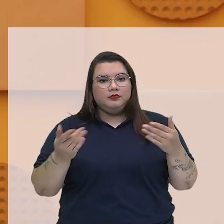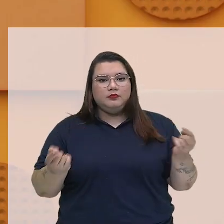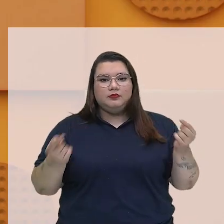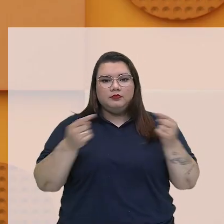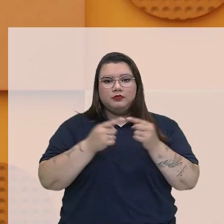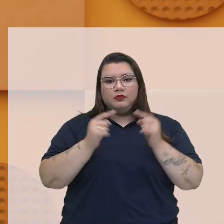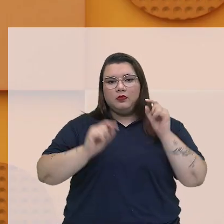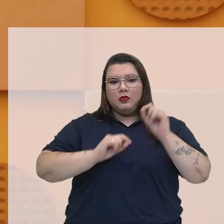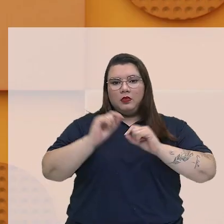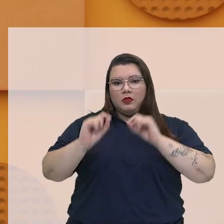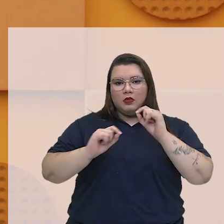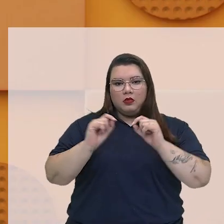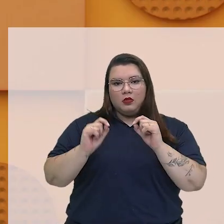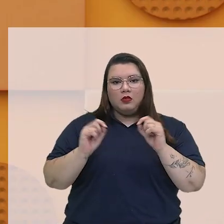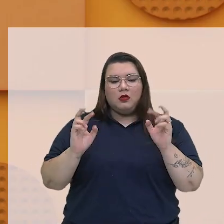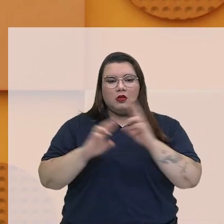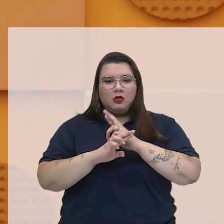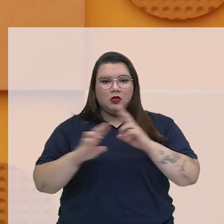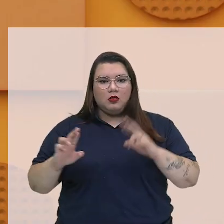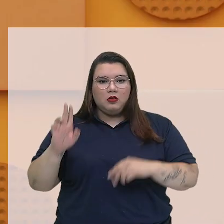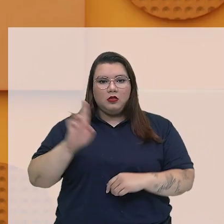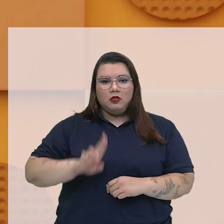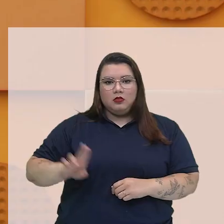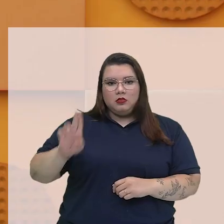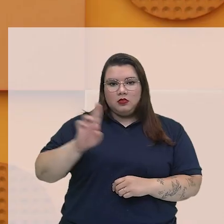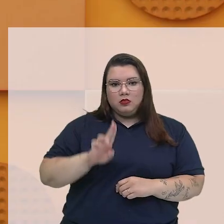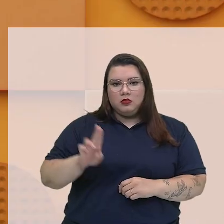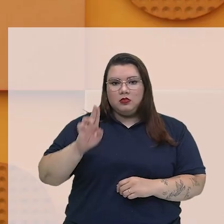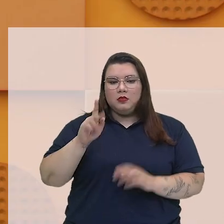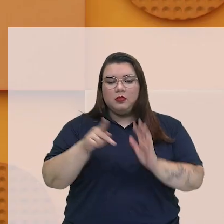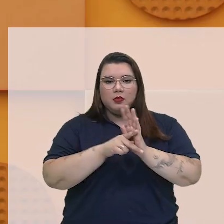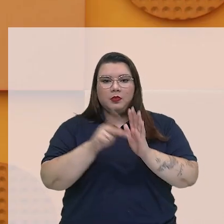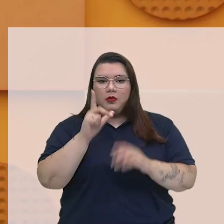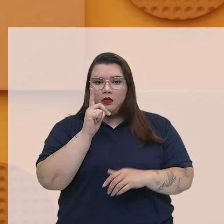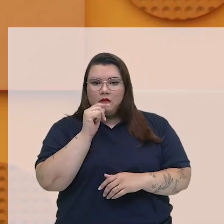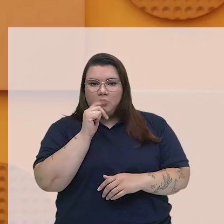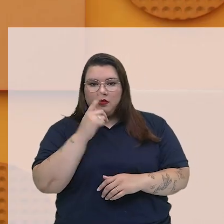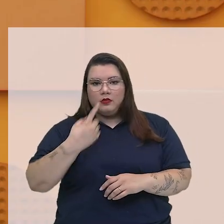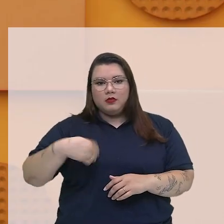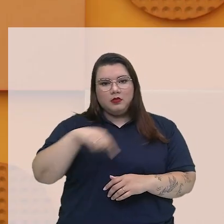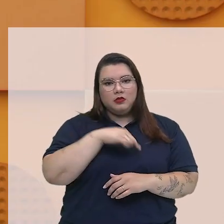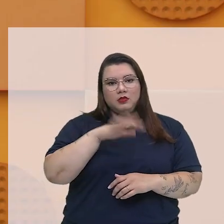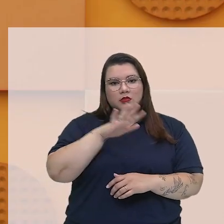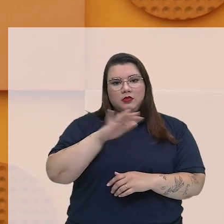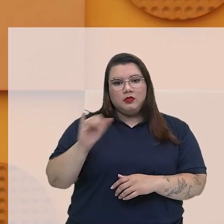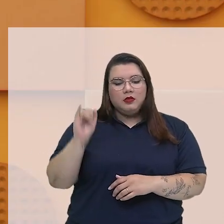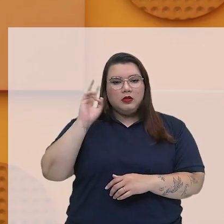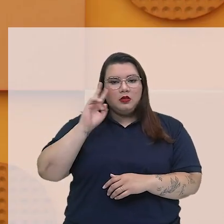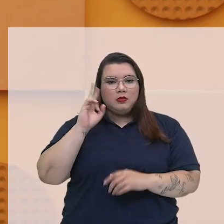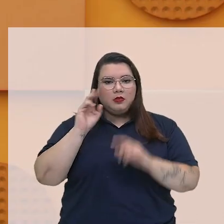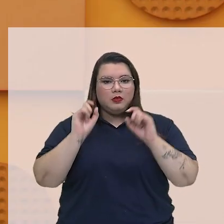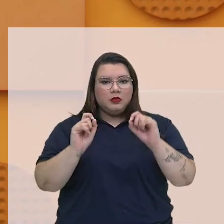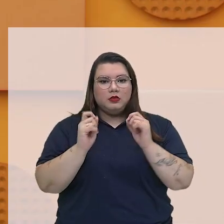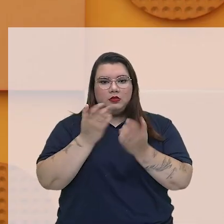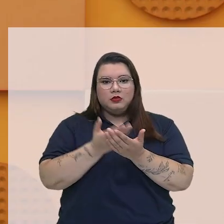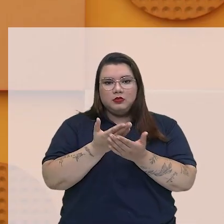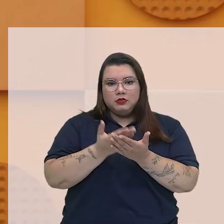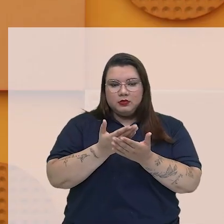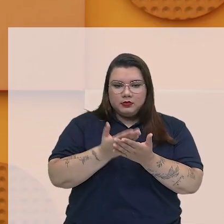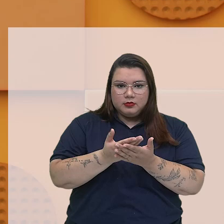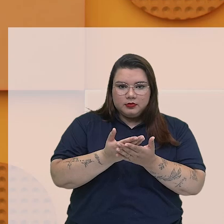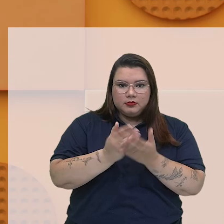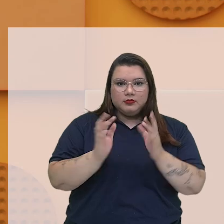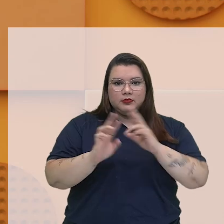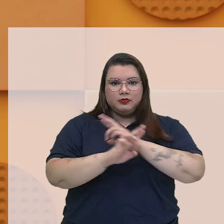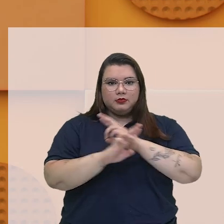deles, gente, vai ser em relação à utilização da água, onde nós iremos relembrar o que nós estudamos, né,